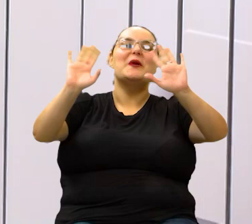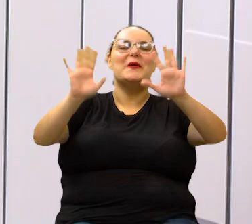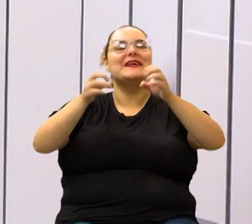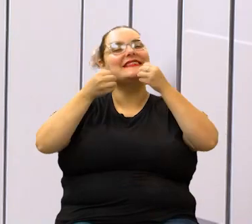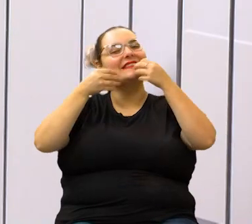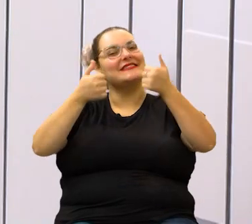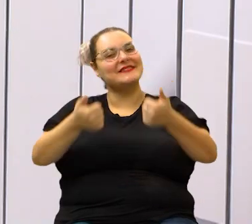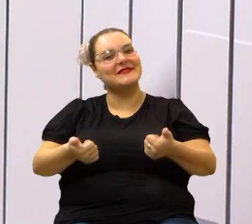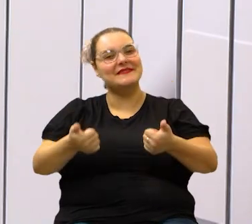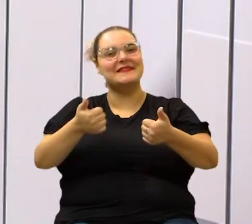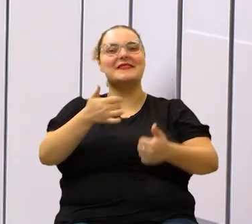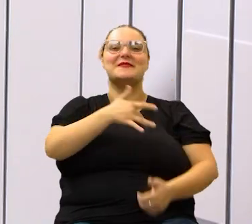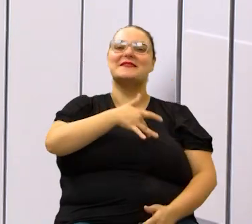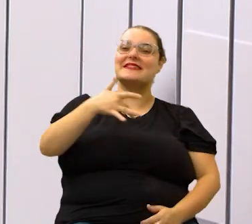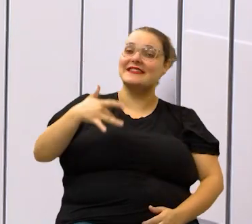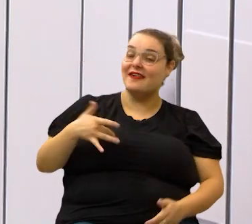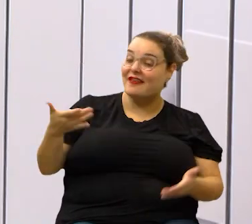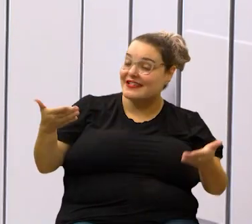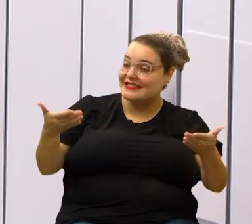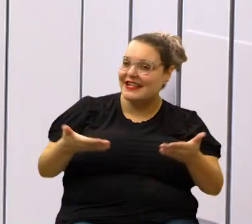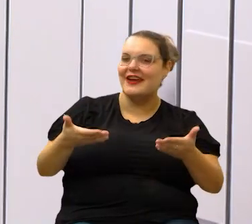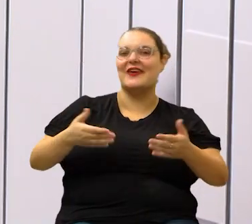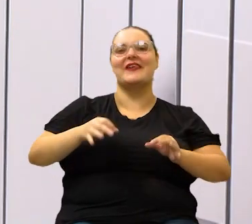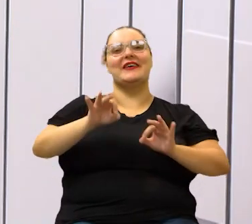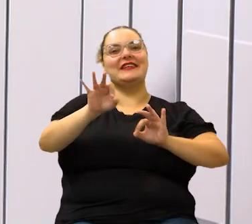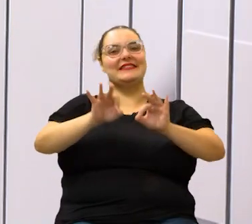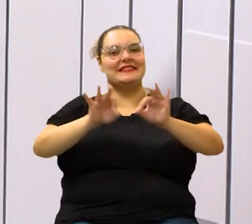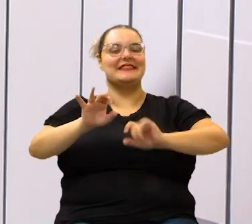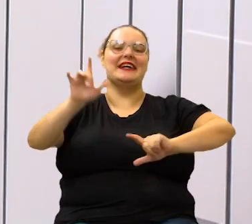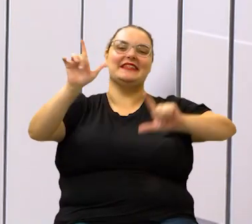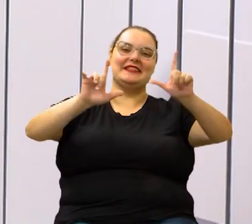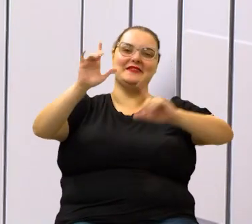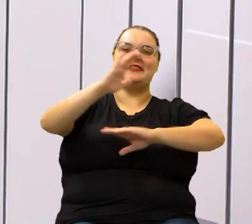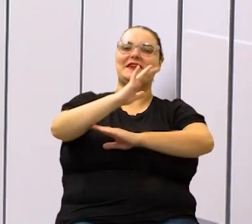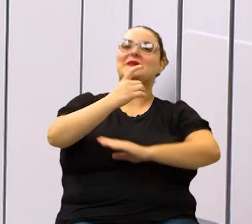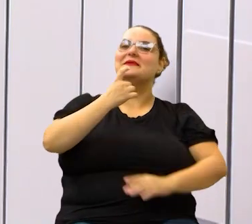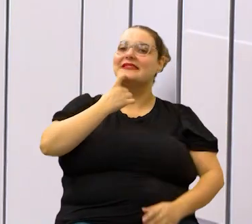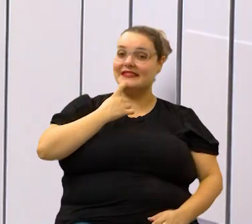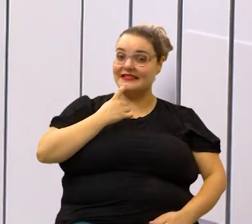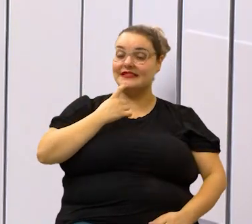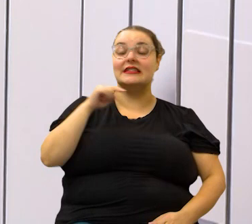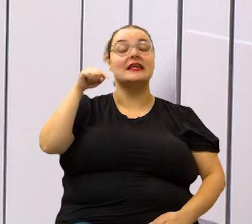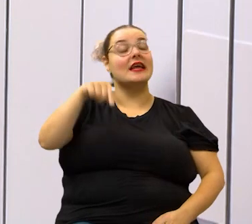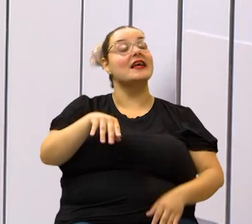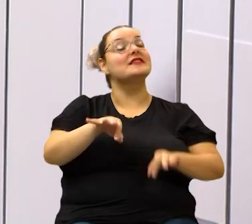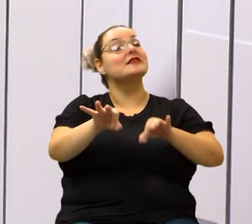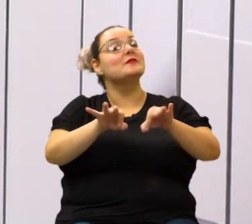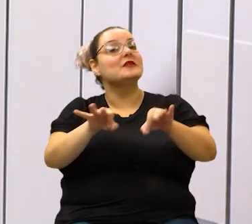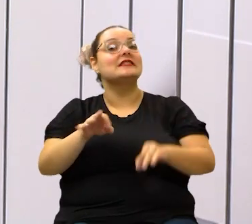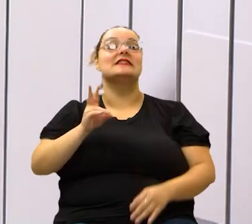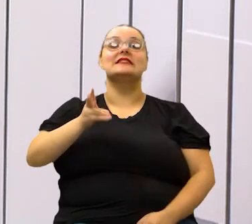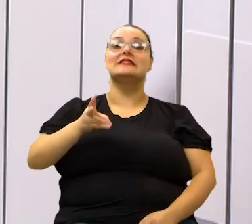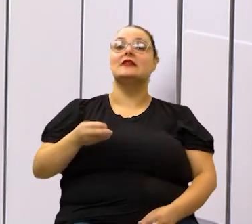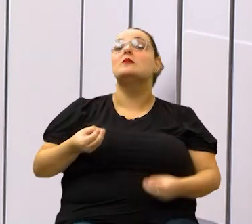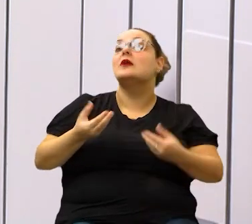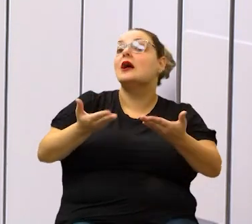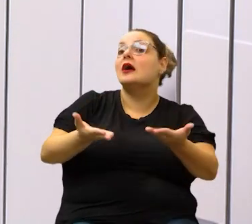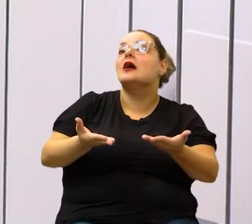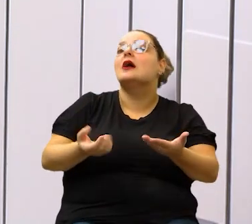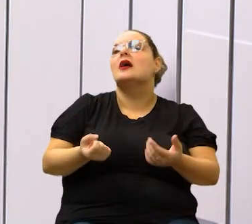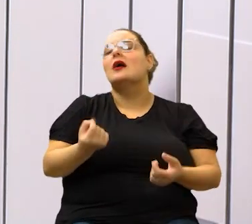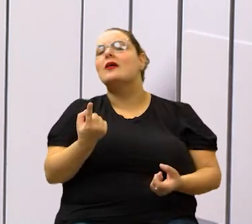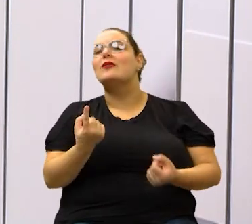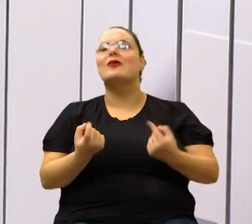Oi, gente, tudo bom? Mais um Saúde Agora no ar, aqui na TV Câmara Campinas. Esse quadro que a gente sempre traz